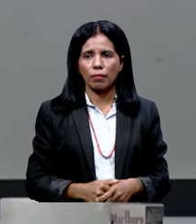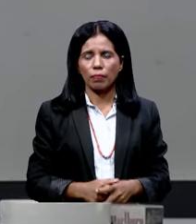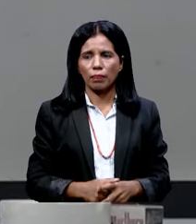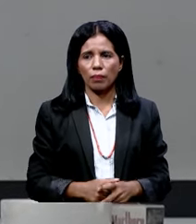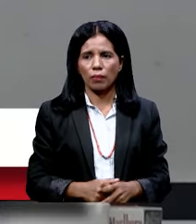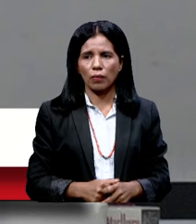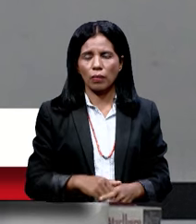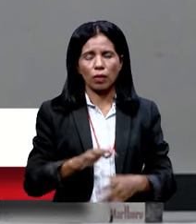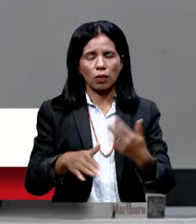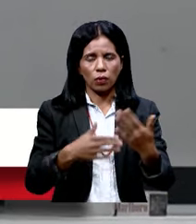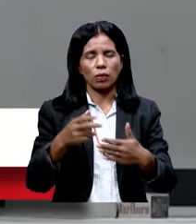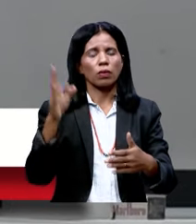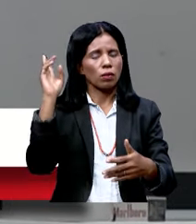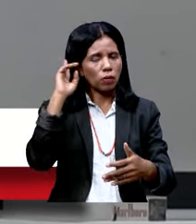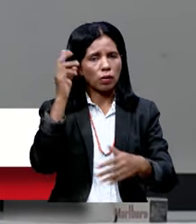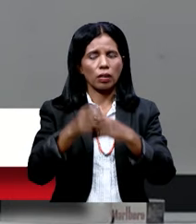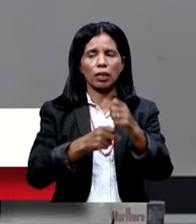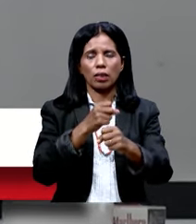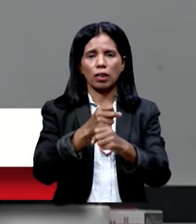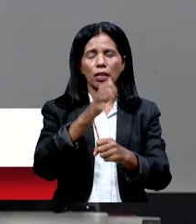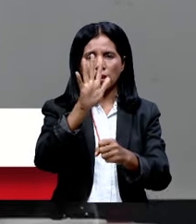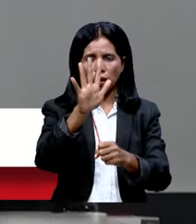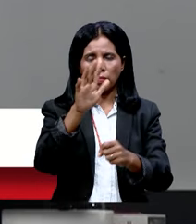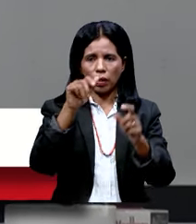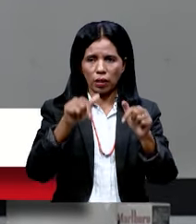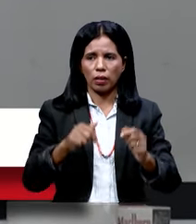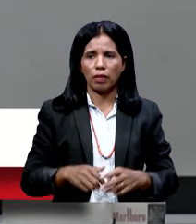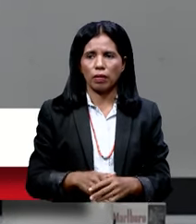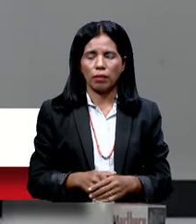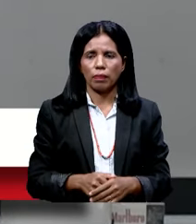O doutor Ronaldo, cada guiatina de Mané,